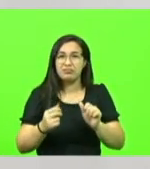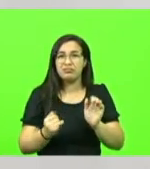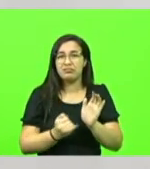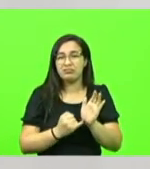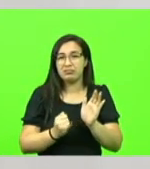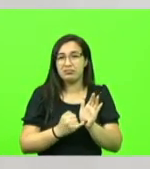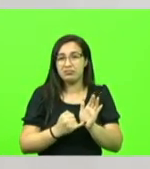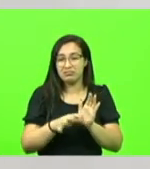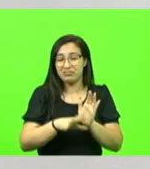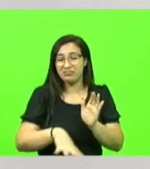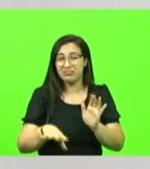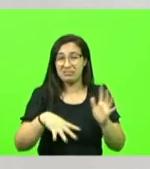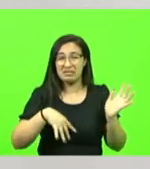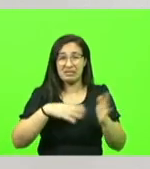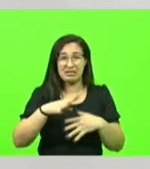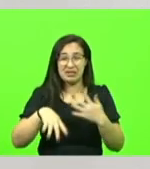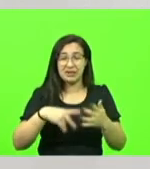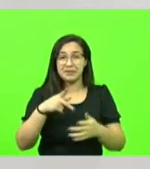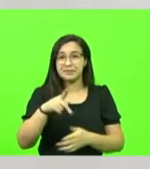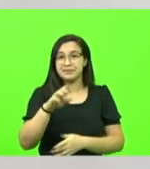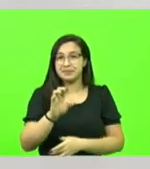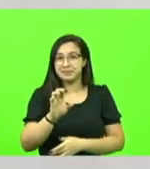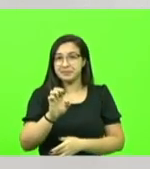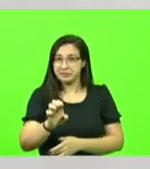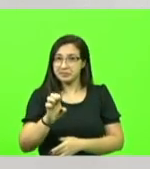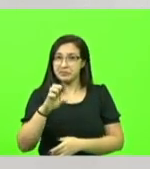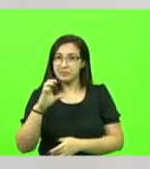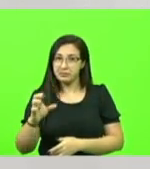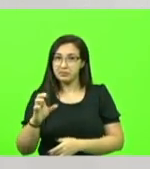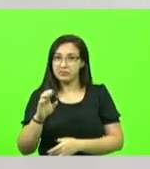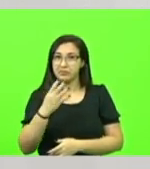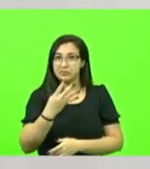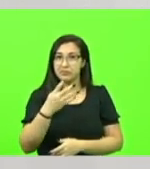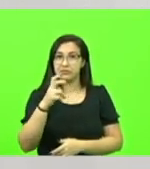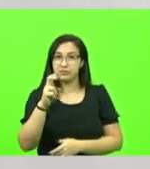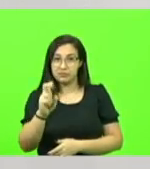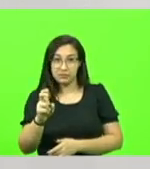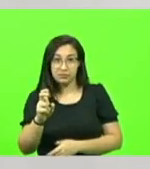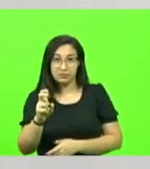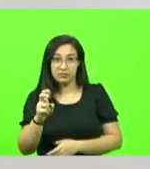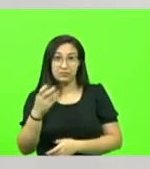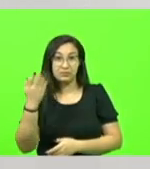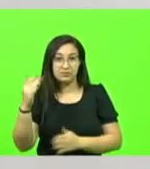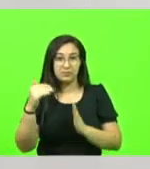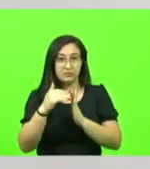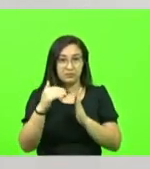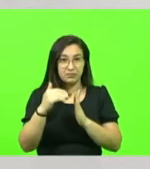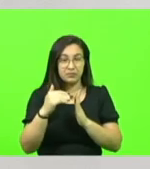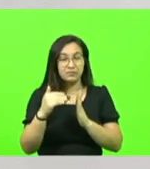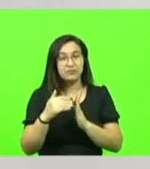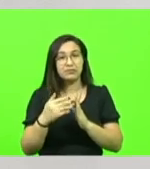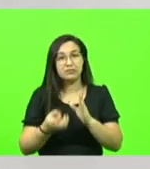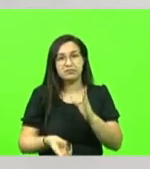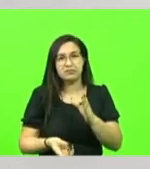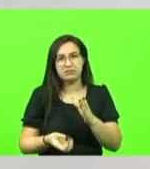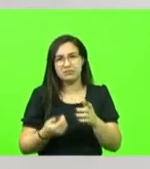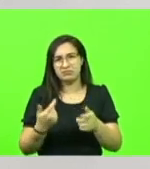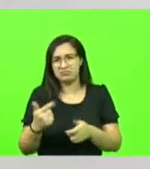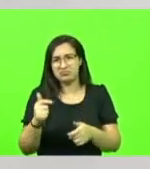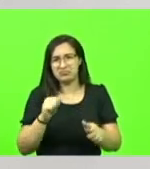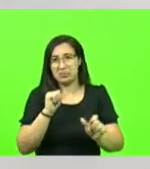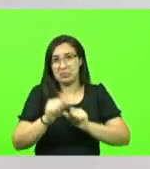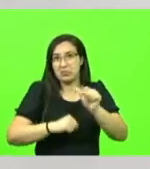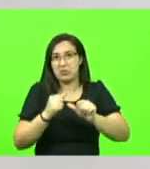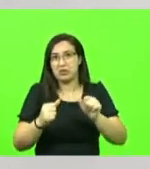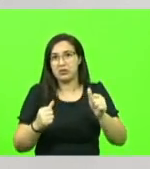caótico. Só a PEC 45, que está lá no Senado agora, a PEC 45, que não cria grandes mudanças, ela